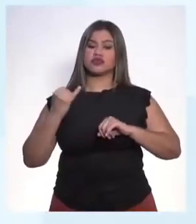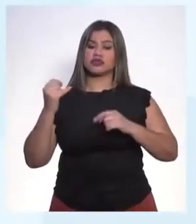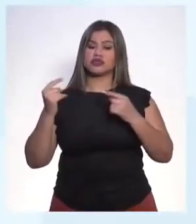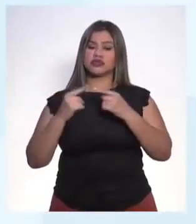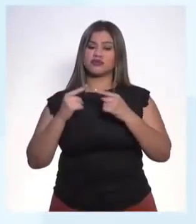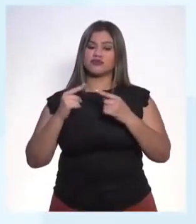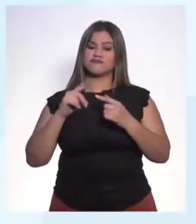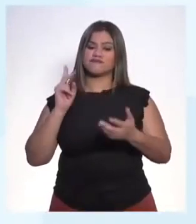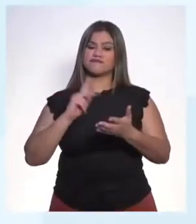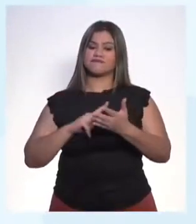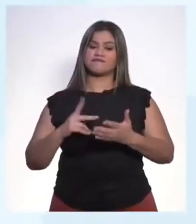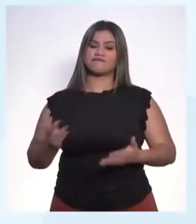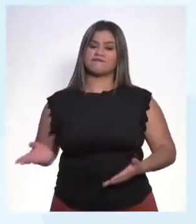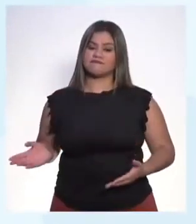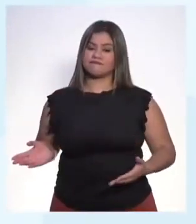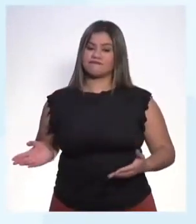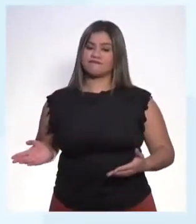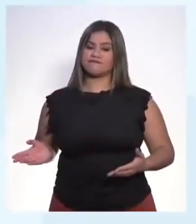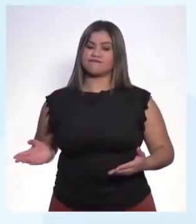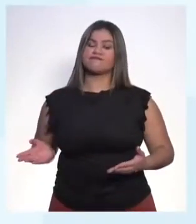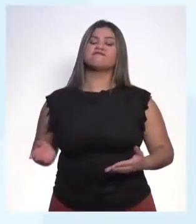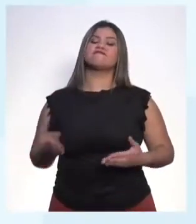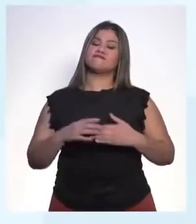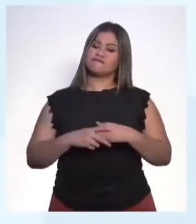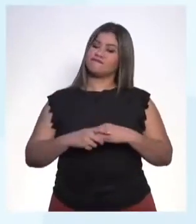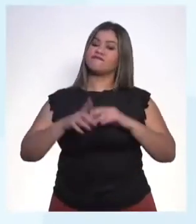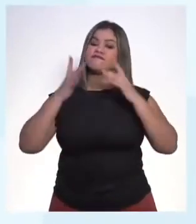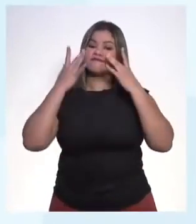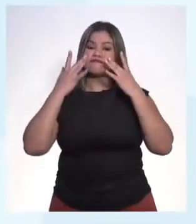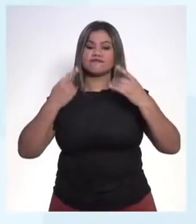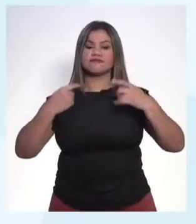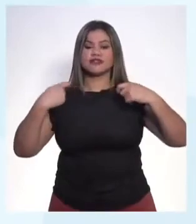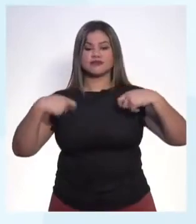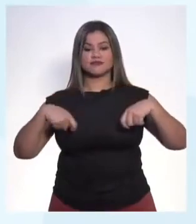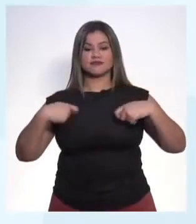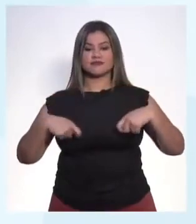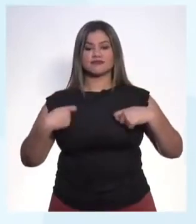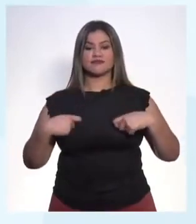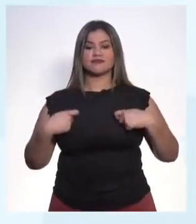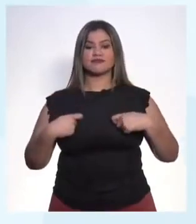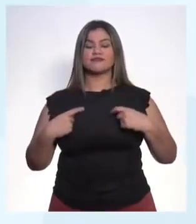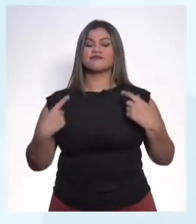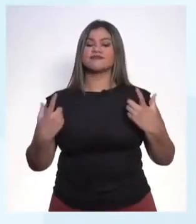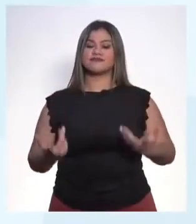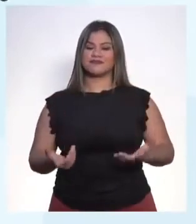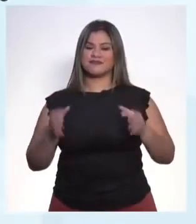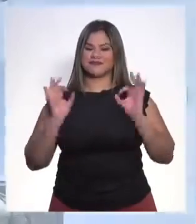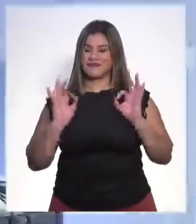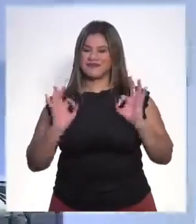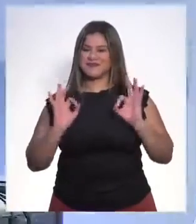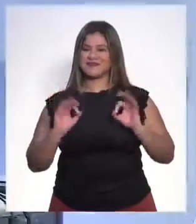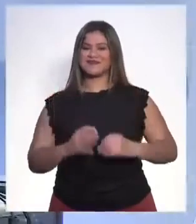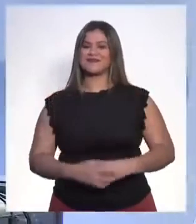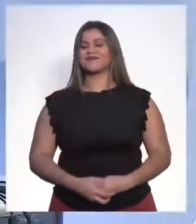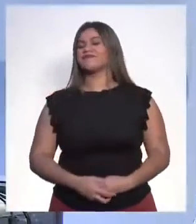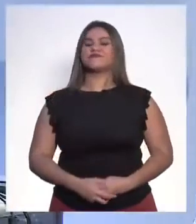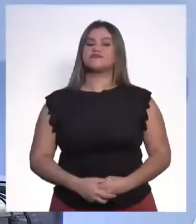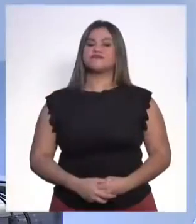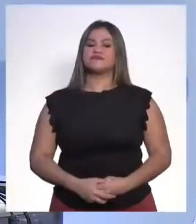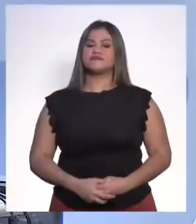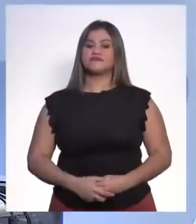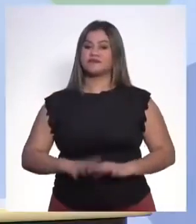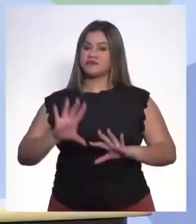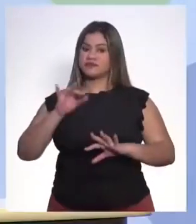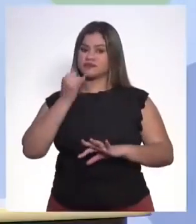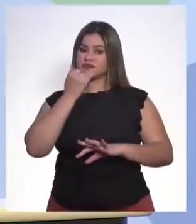aí apresentado, certo? Então, vamos se atentar à questão em si também, certo, aluno meu? Então, Posso bora colocar, lá.